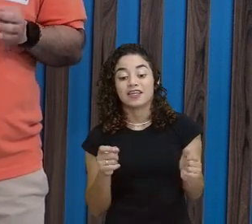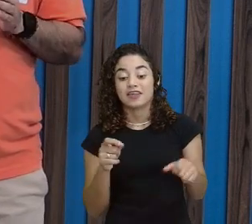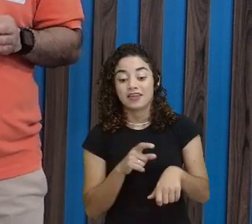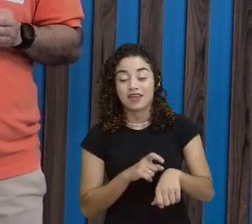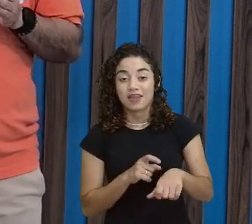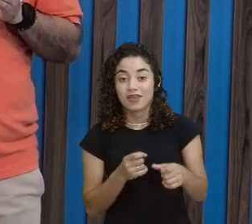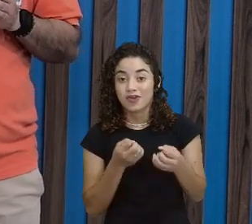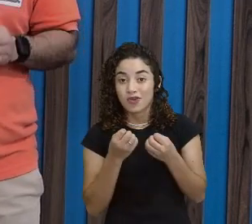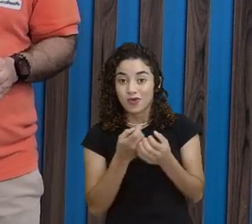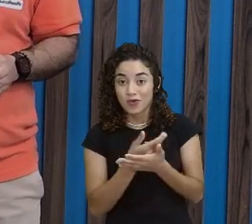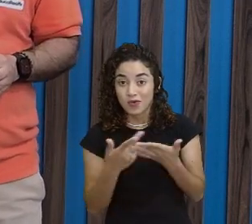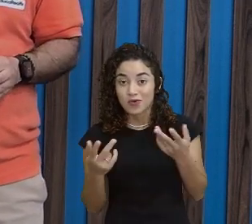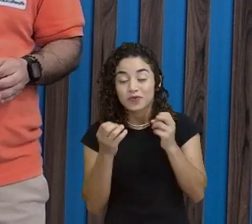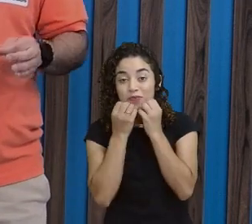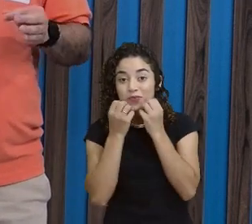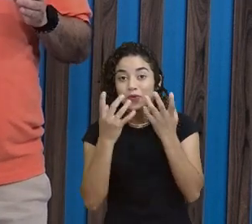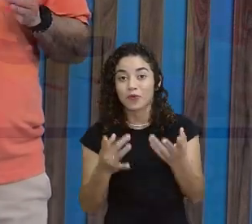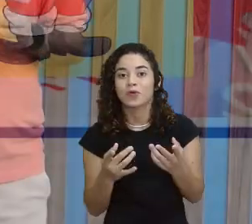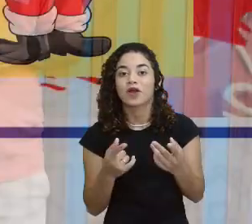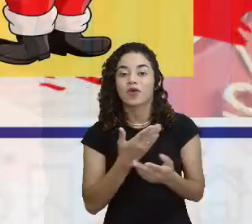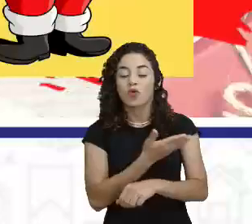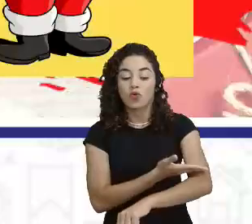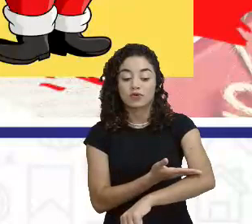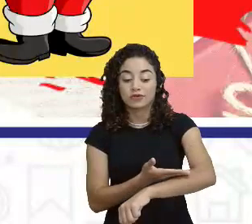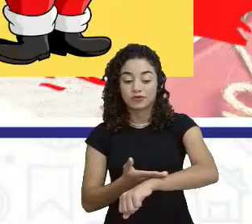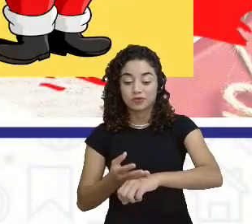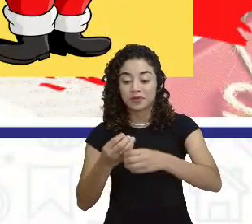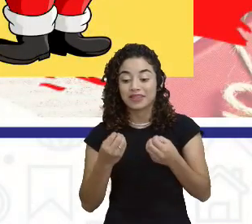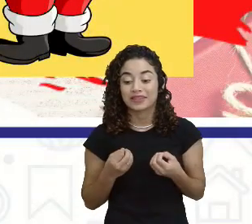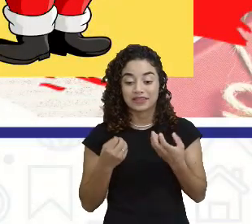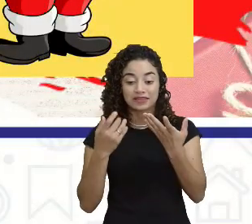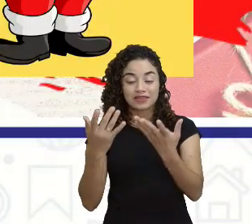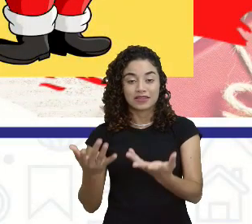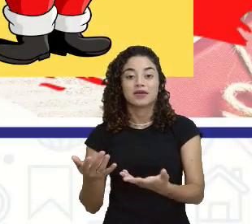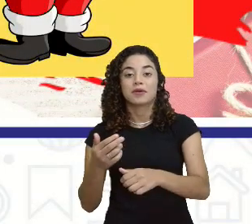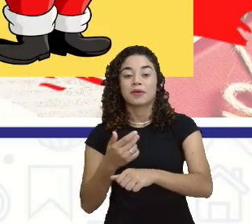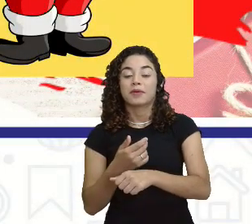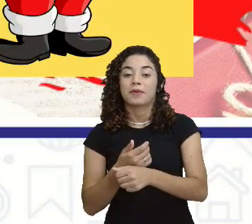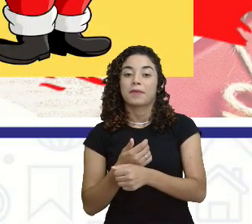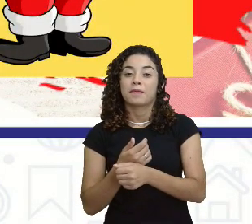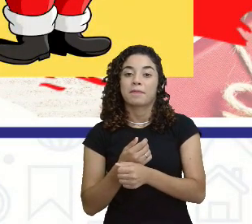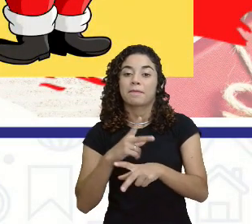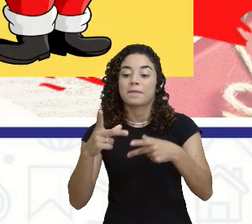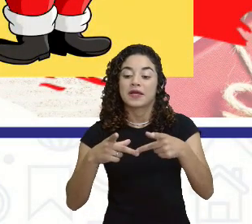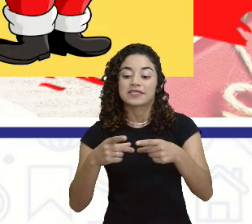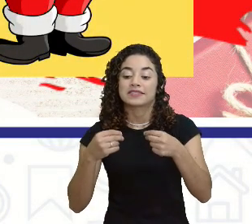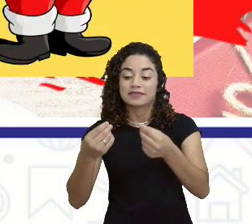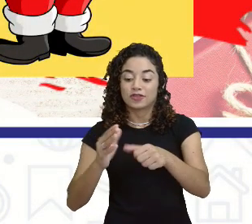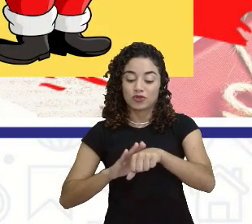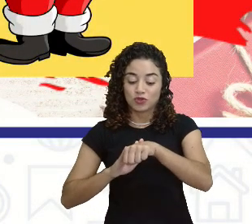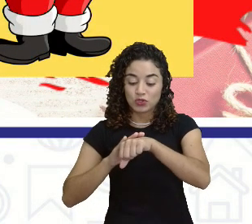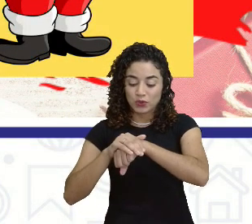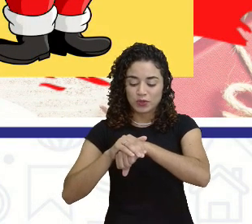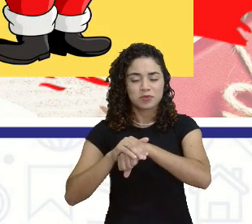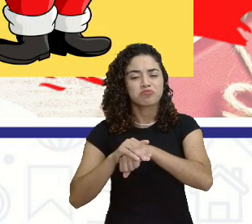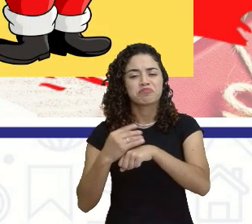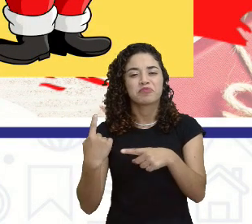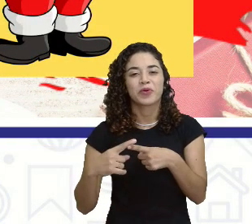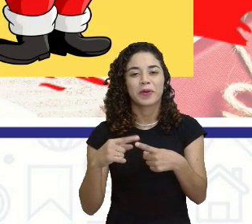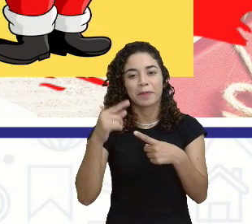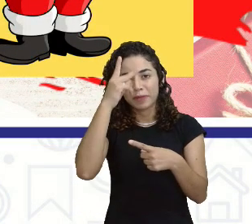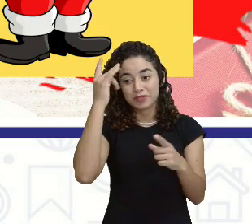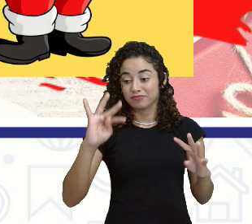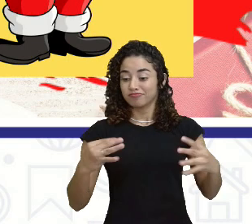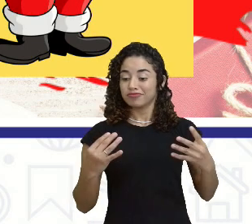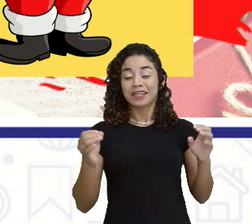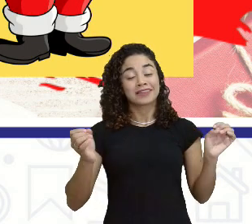costumava entregar presentes à noite, né, para evitar ser visto pelas pessoas. Então essa lenda aí do Papai Noel,